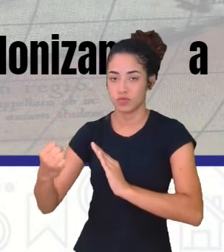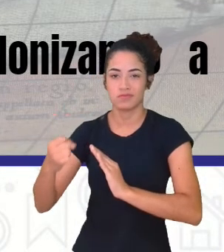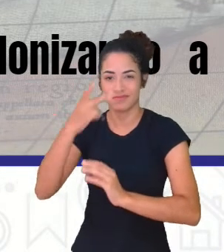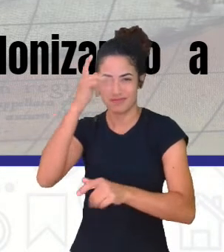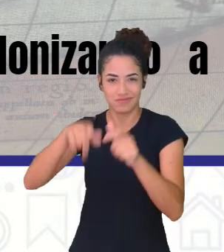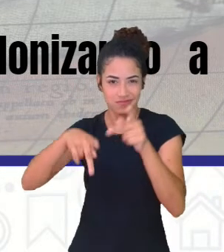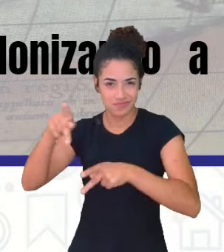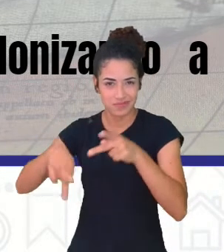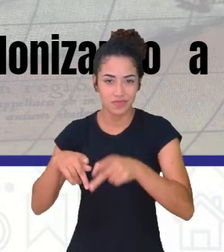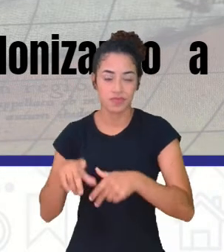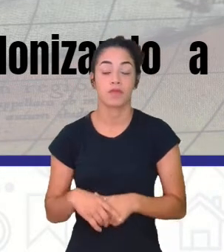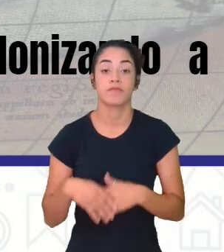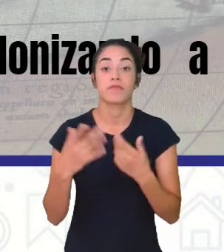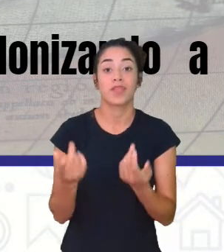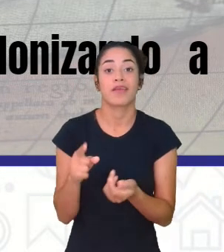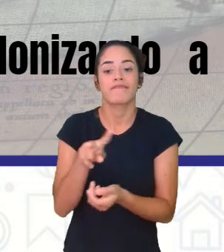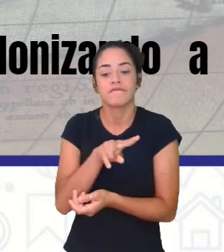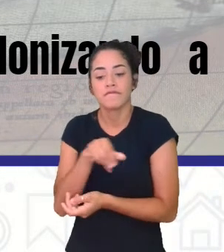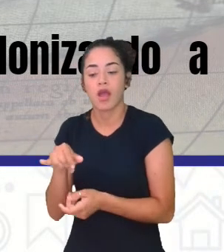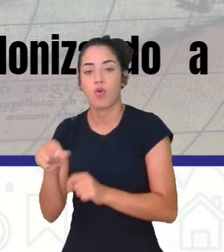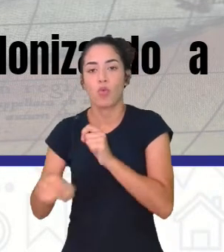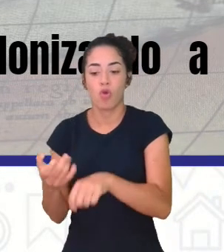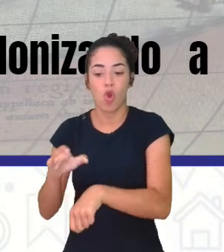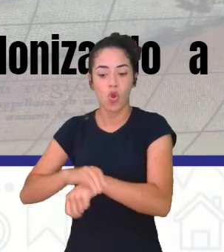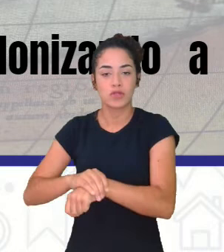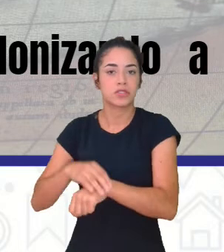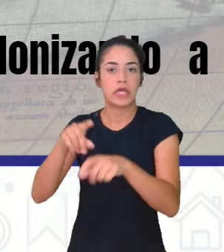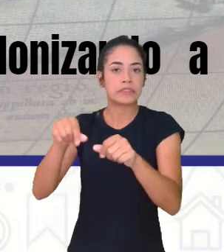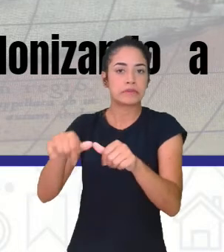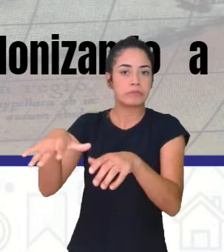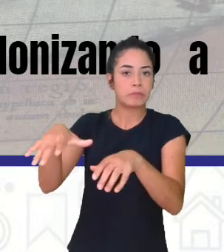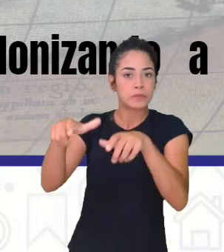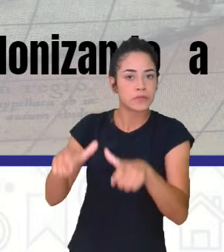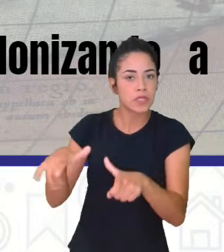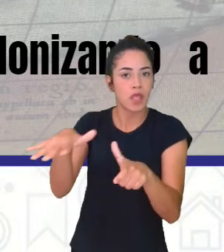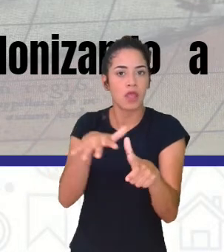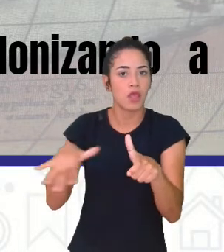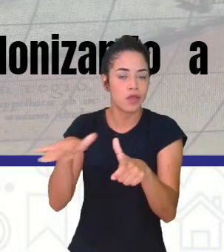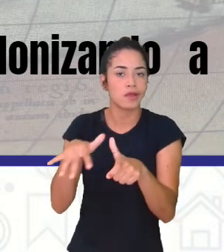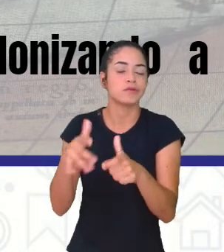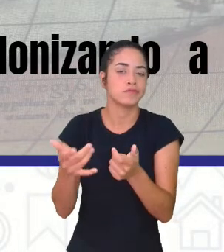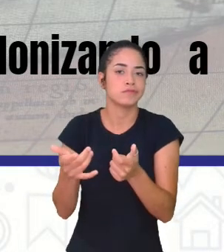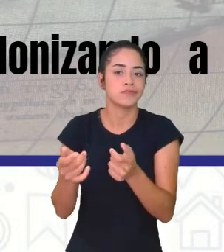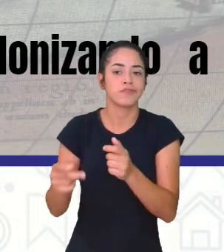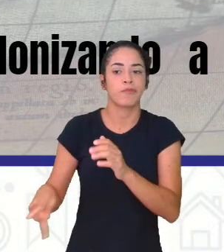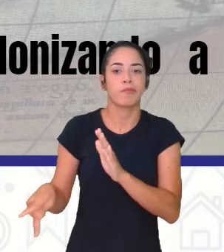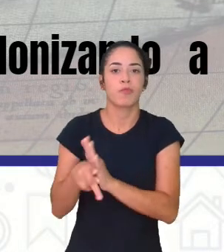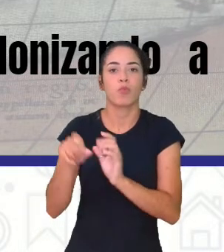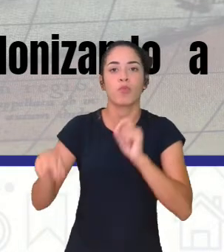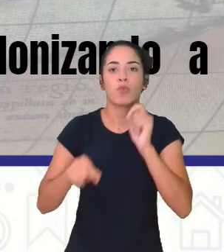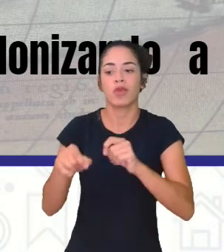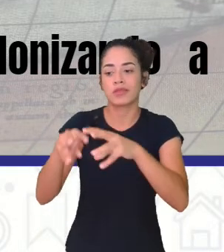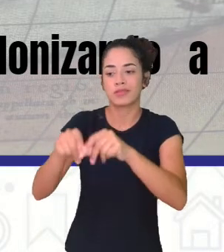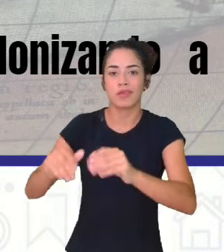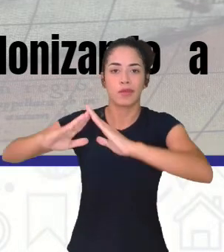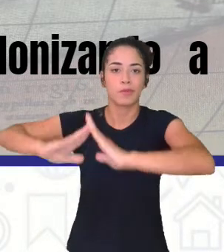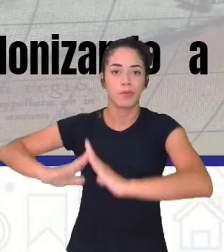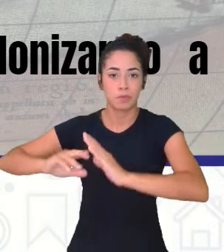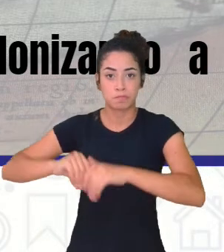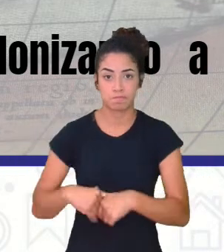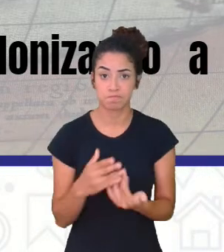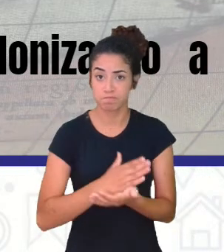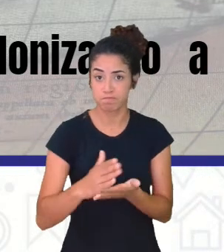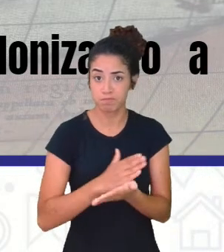Colono ele vai colonizar um determinado espaço estabelecer ali uma habitação então algumas